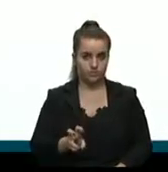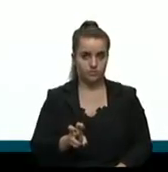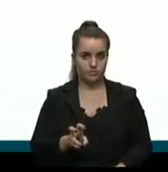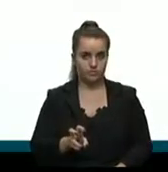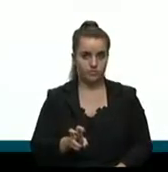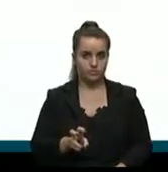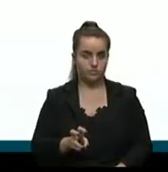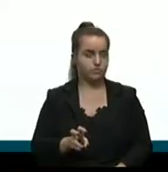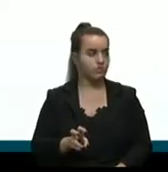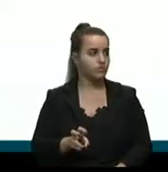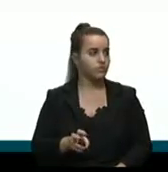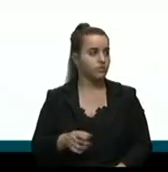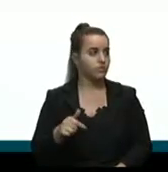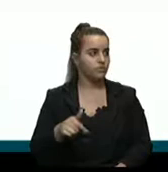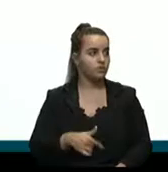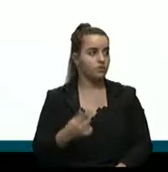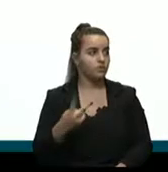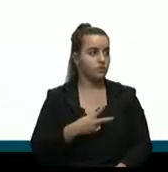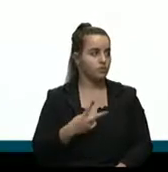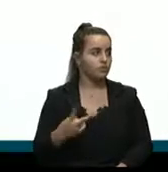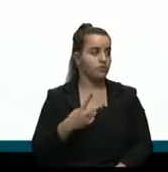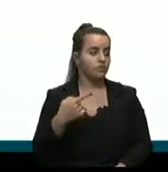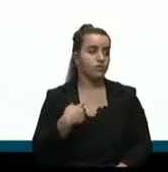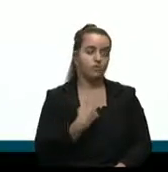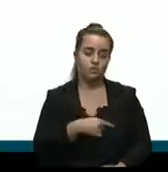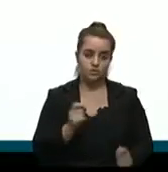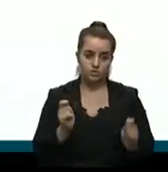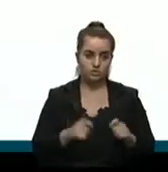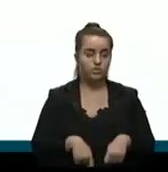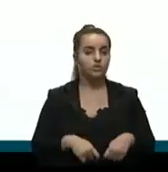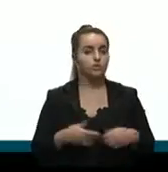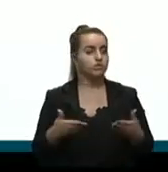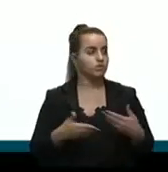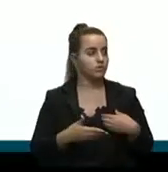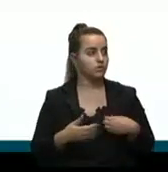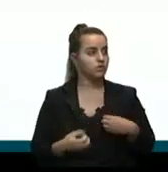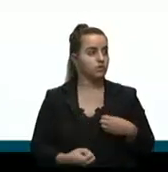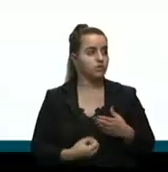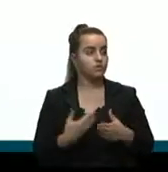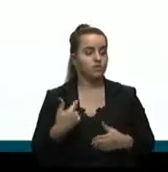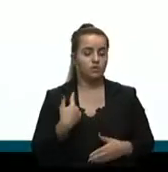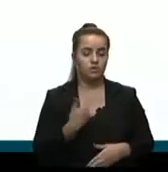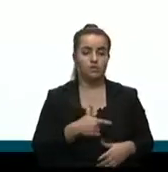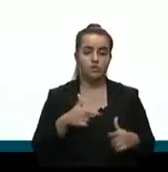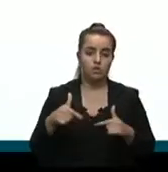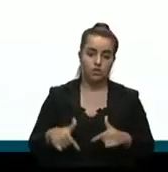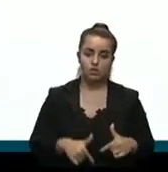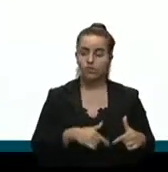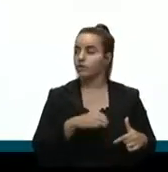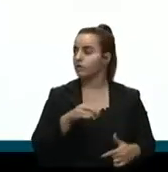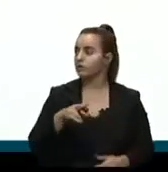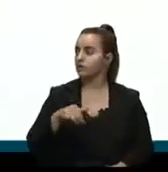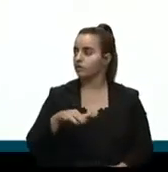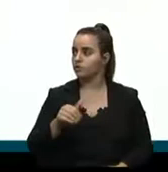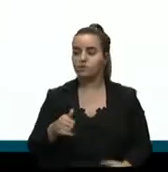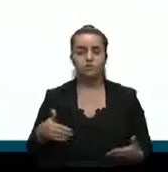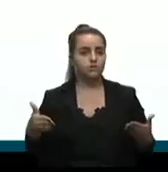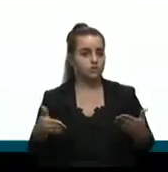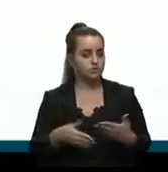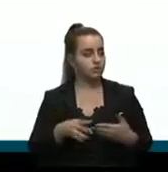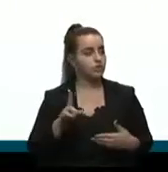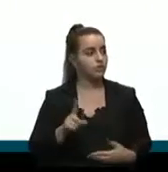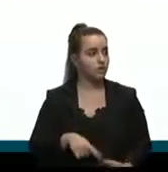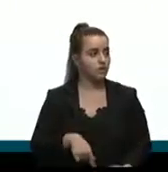86,25. Com esses dois valores, nós já podemos construir a nossa região crítica. A nossa região